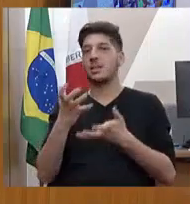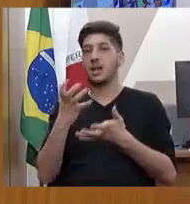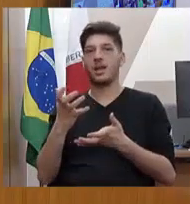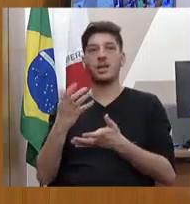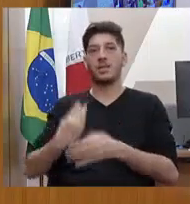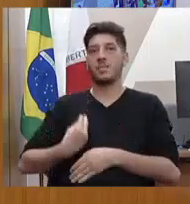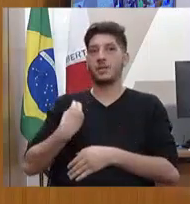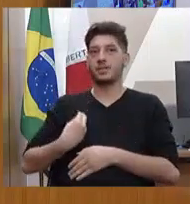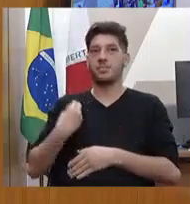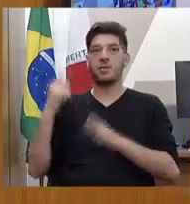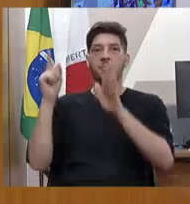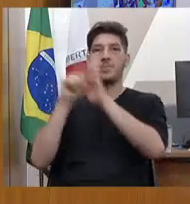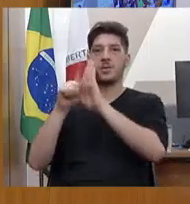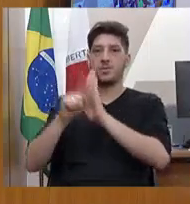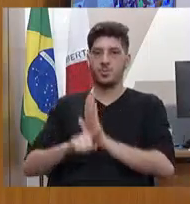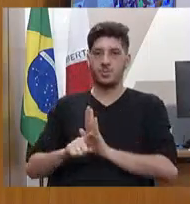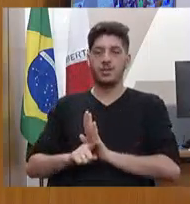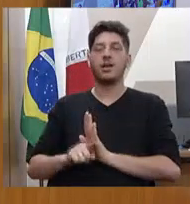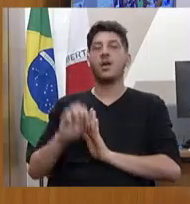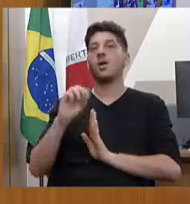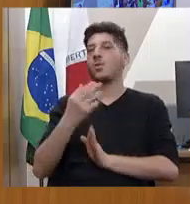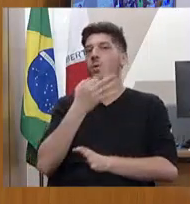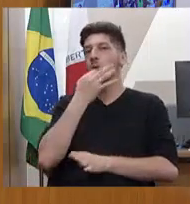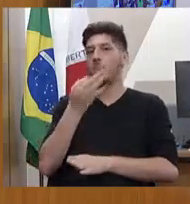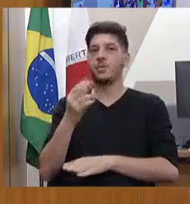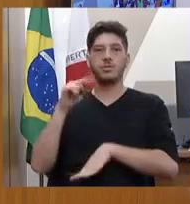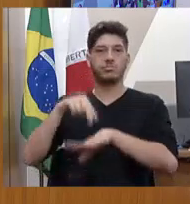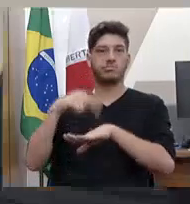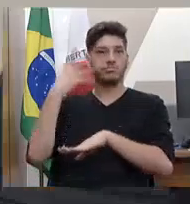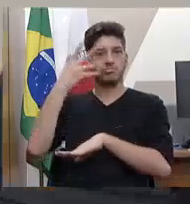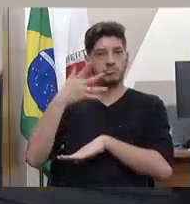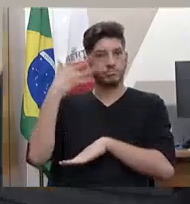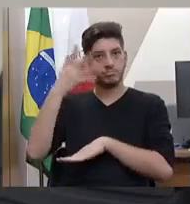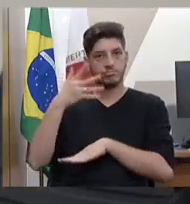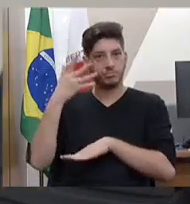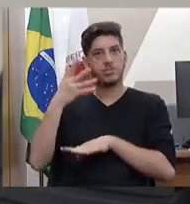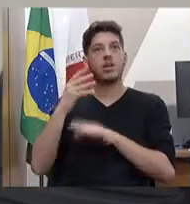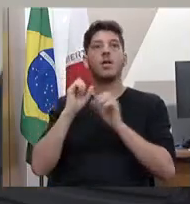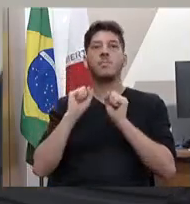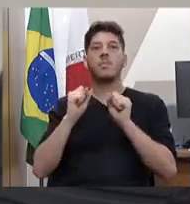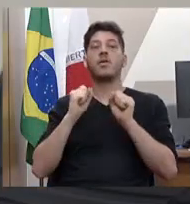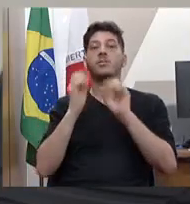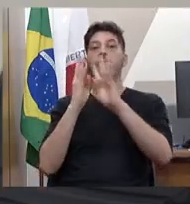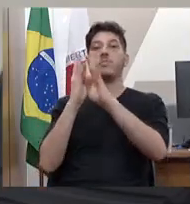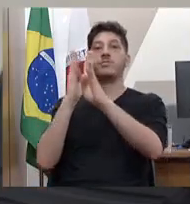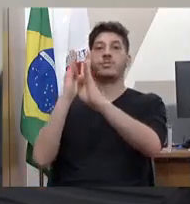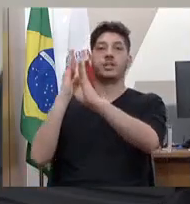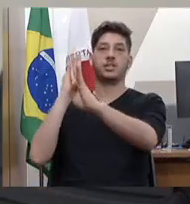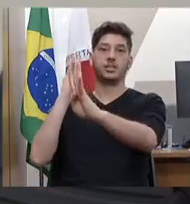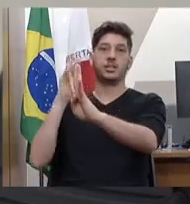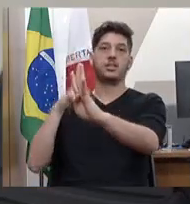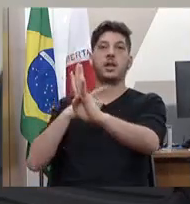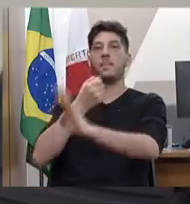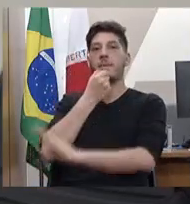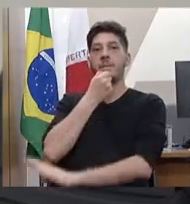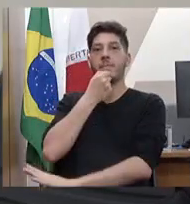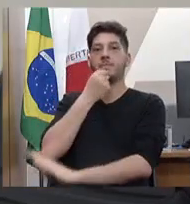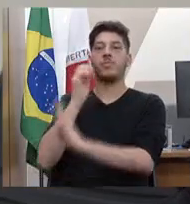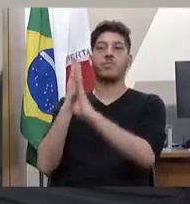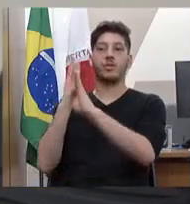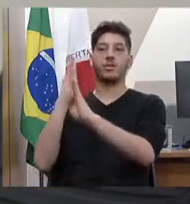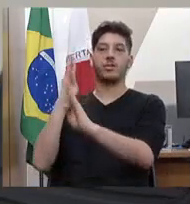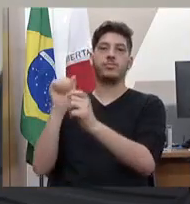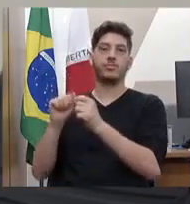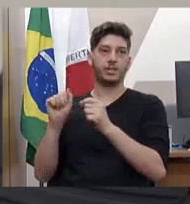perguntas dá alguma opinião a gente fazer uma filhinha ali na naquele microfone né e